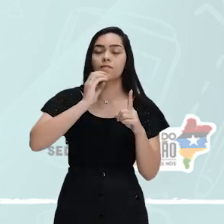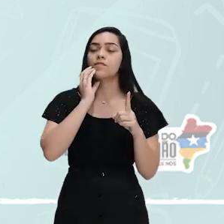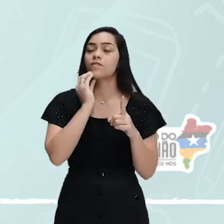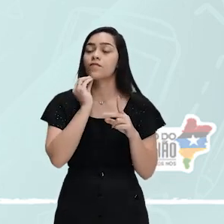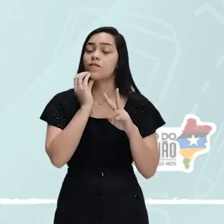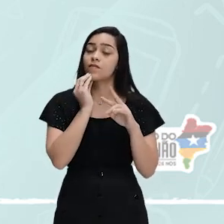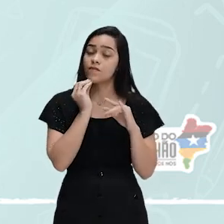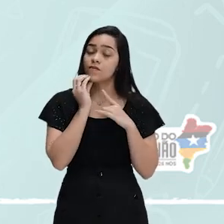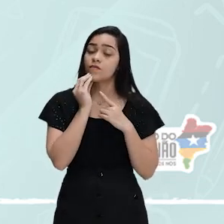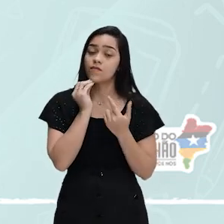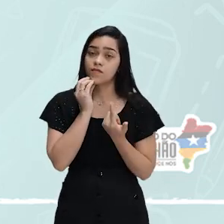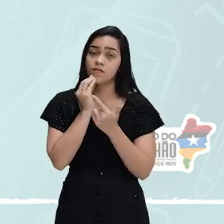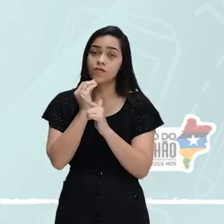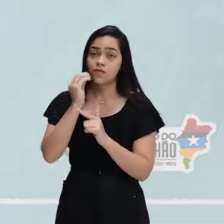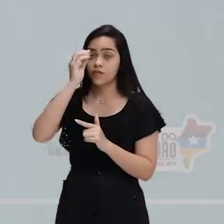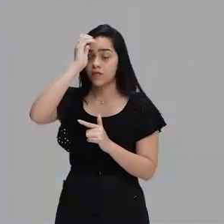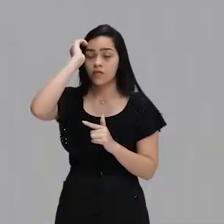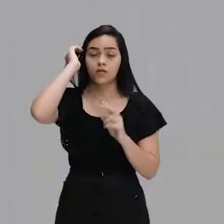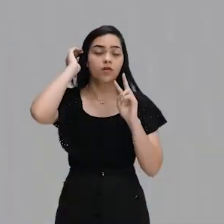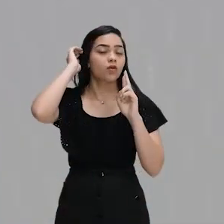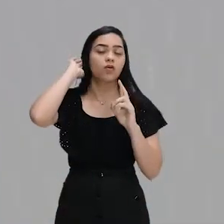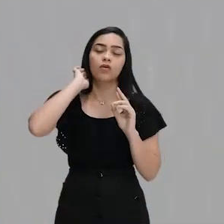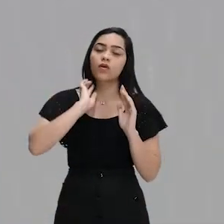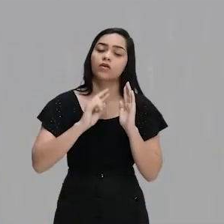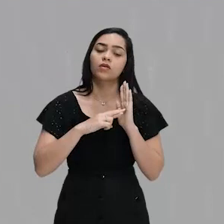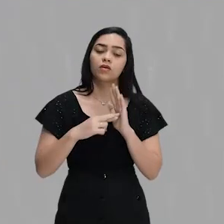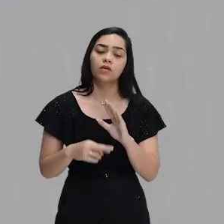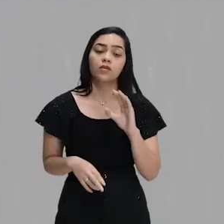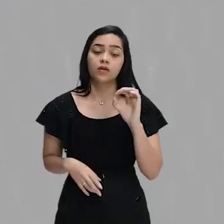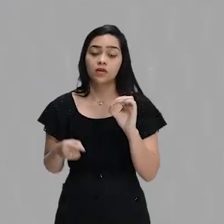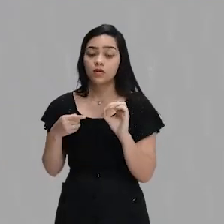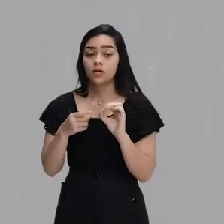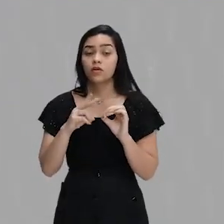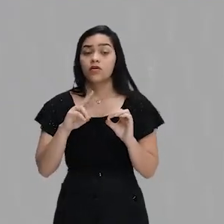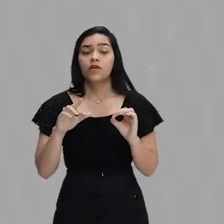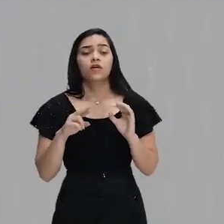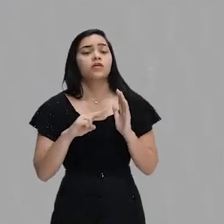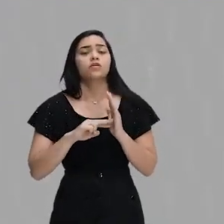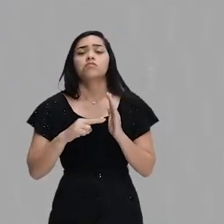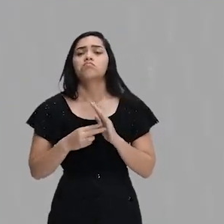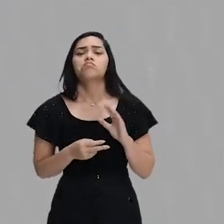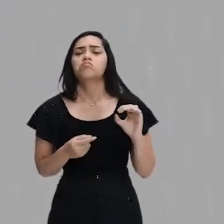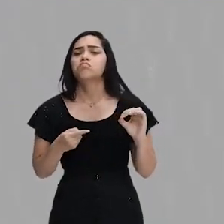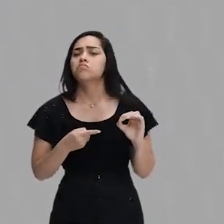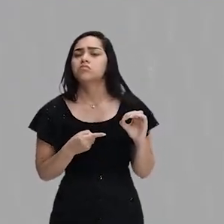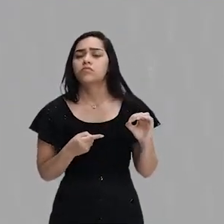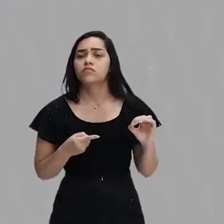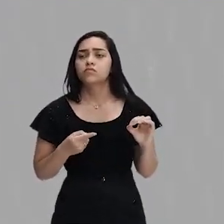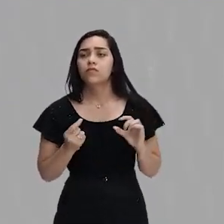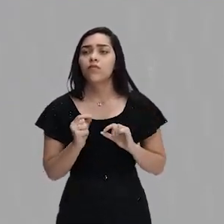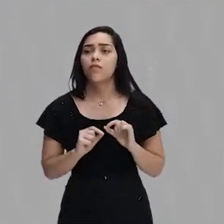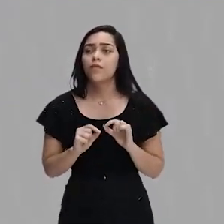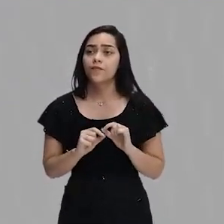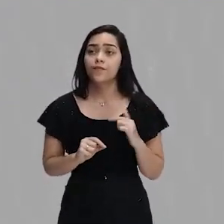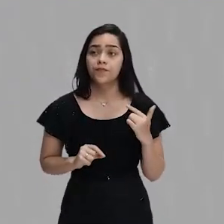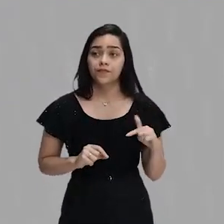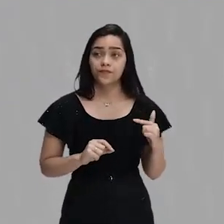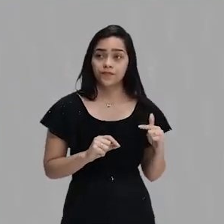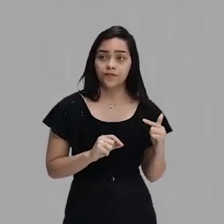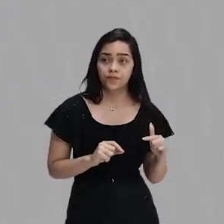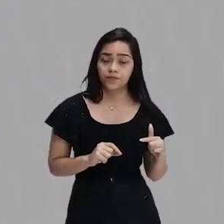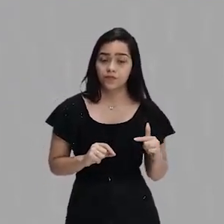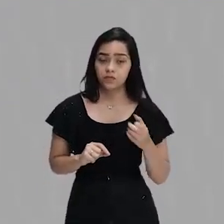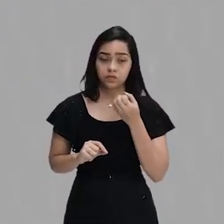e vai ter um outro indivíduo que está sendo representado por este zero. O que significa esse zero? Quer dizer que o indivíduo ele não está nem